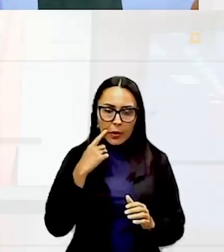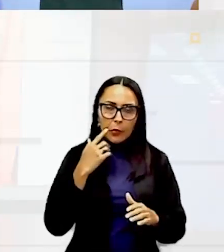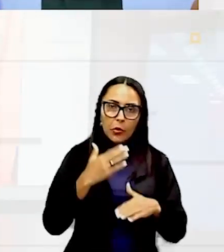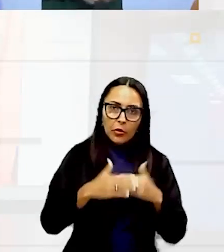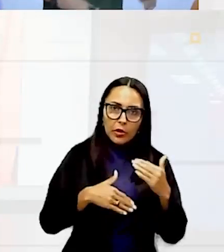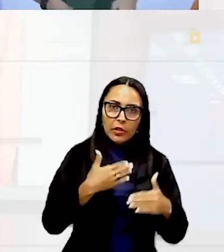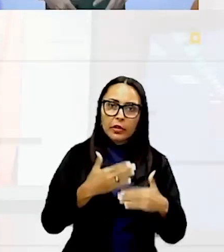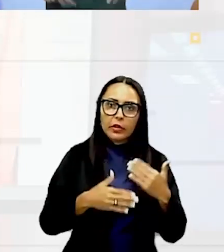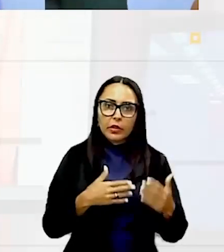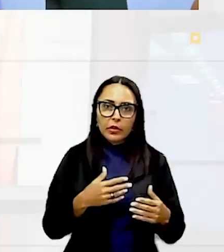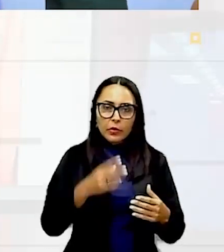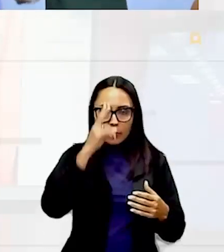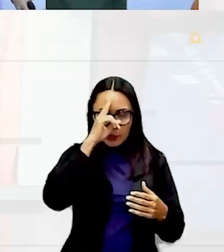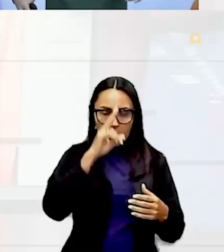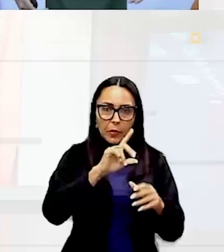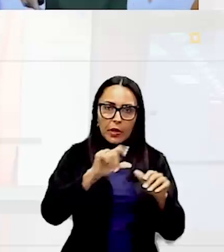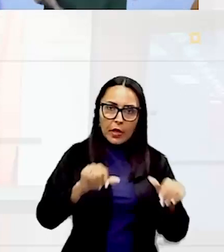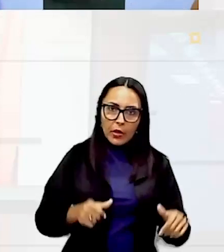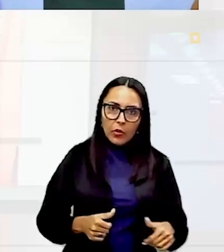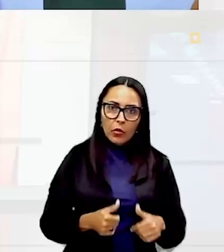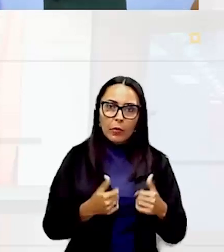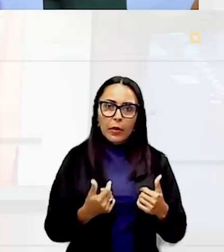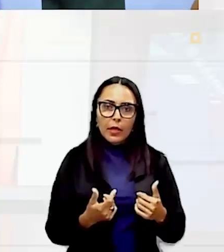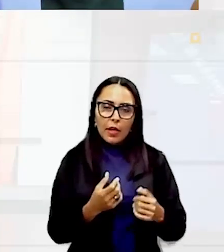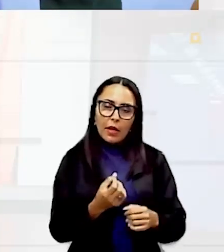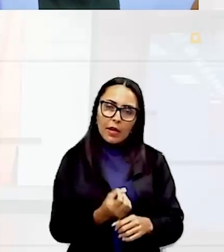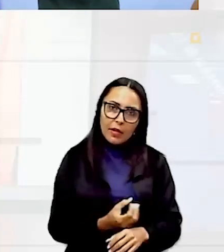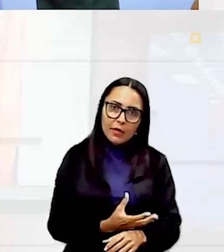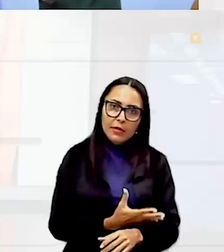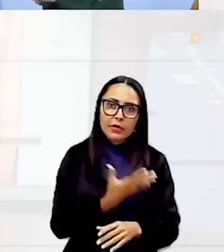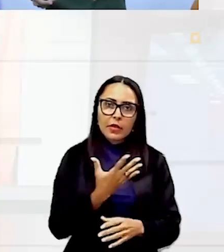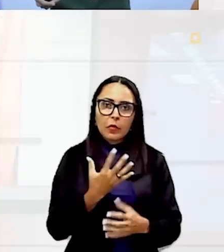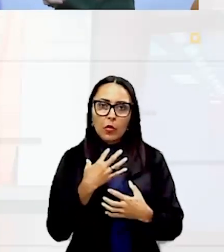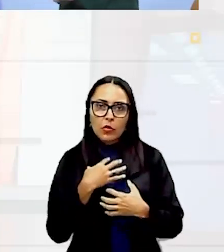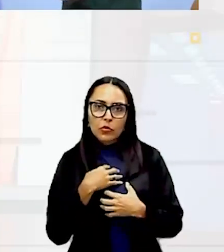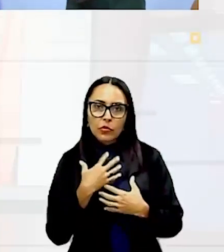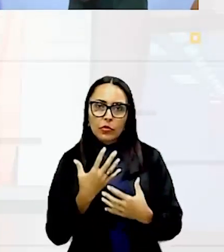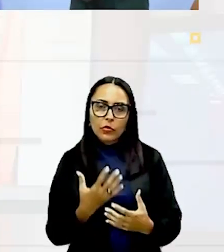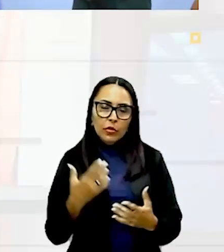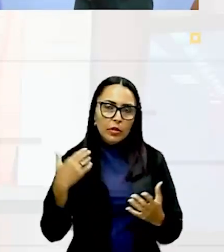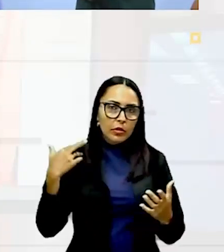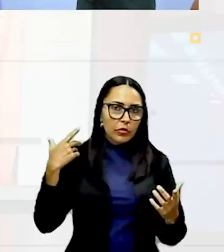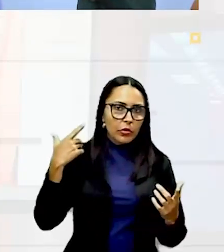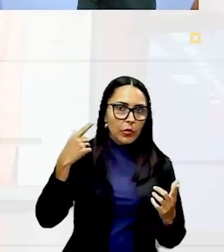na história para recuperar as emoções, atingir um ponto estável,